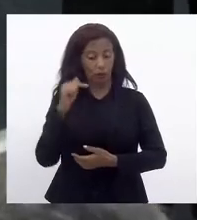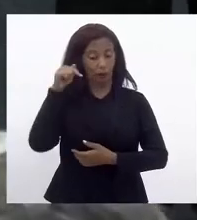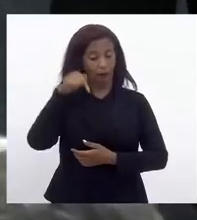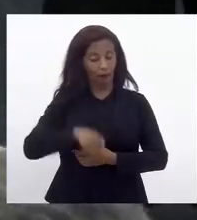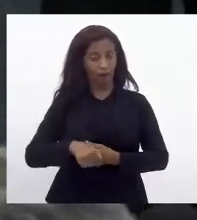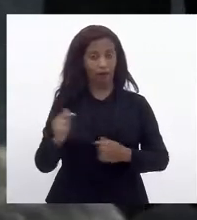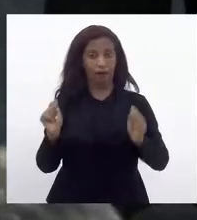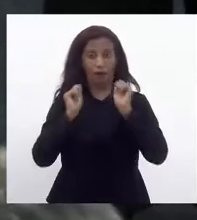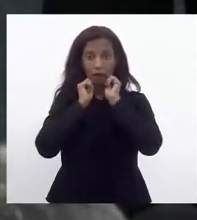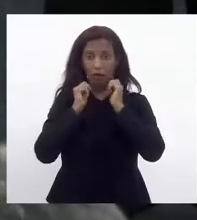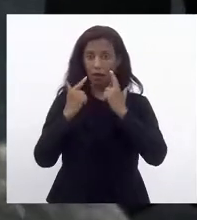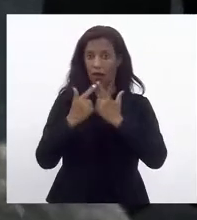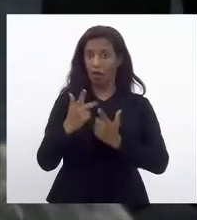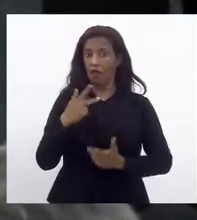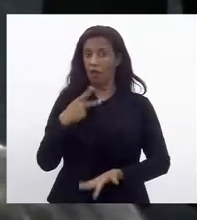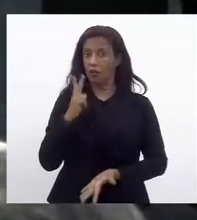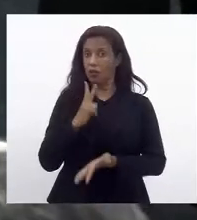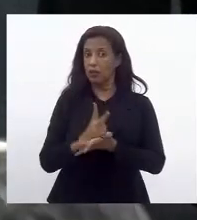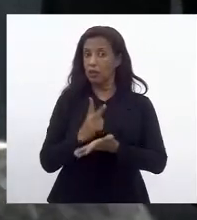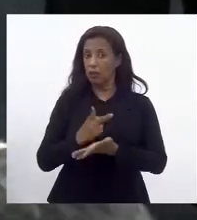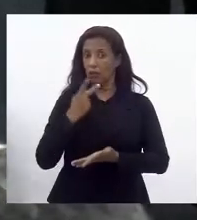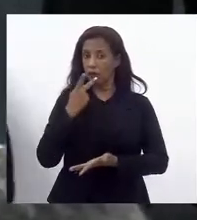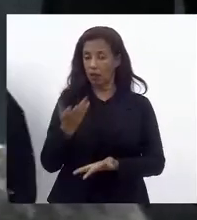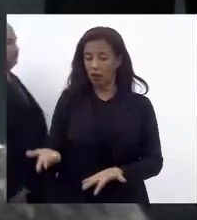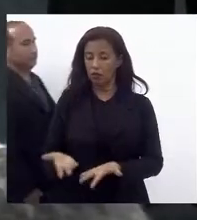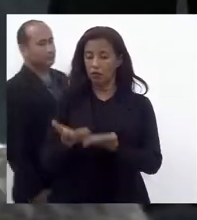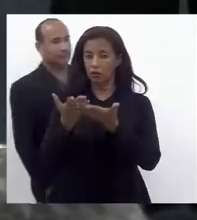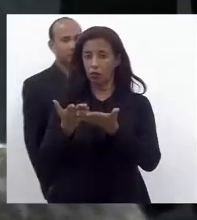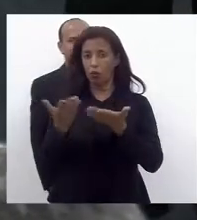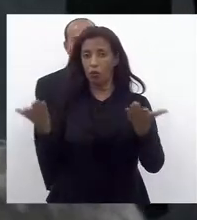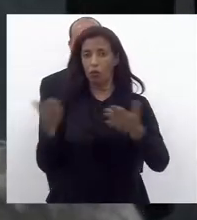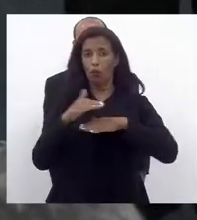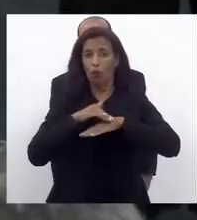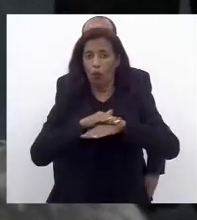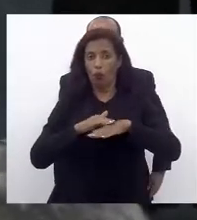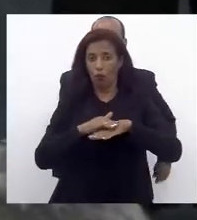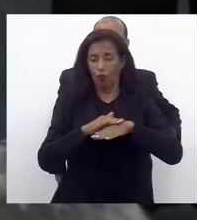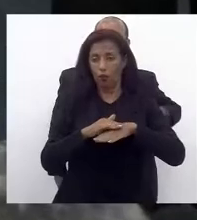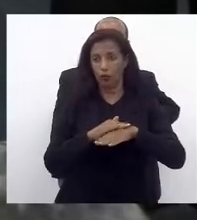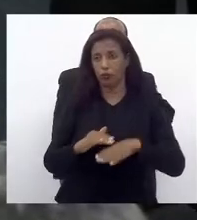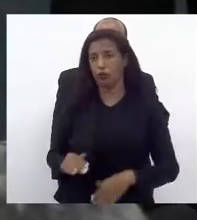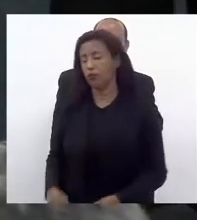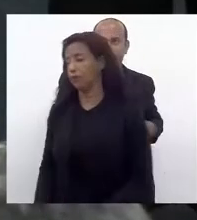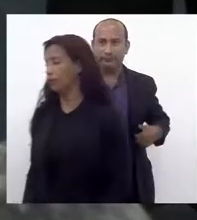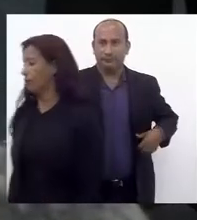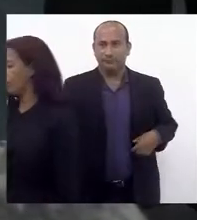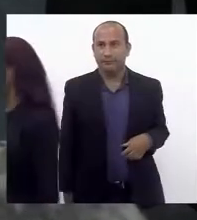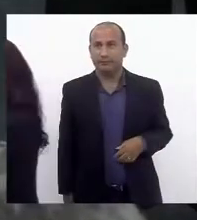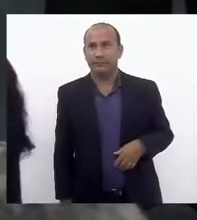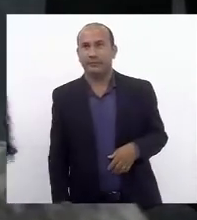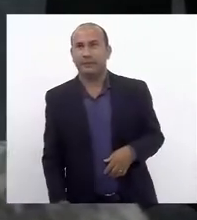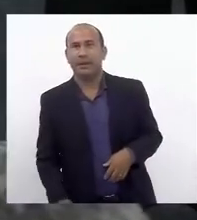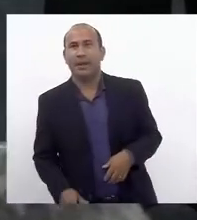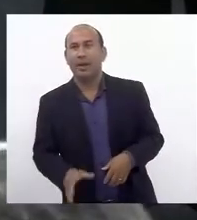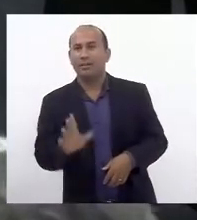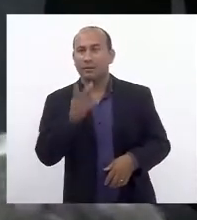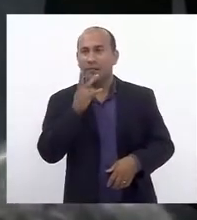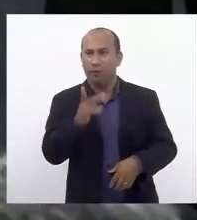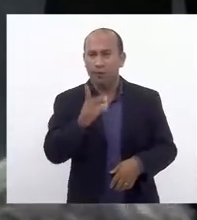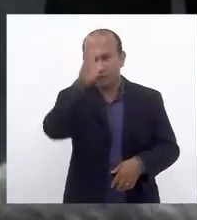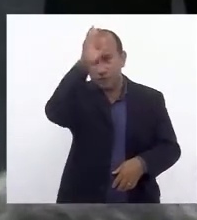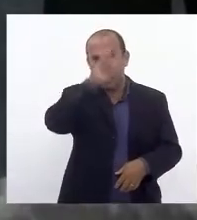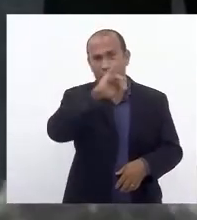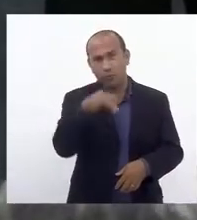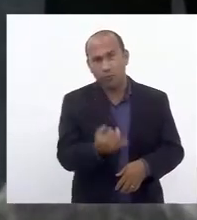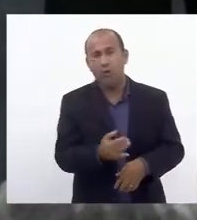essa casa, eu faço questão de sempre dizer, Vossa Excelência, quando a gente conversou com Vossa Excelência, de pronto disse, não, tia Ju, vamos sim. Conversei